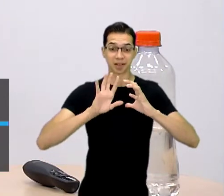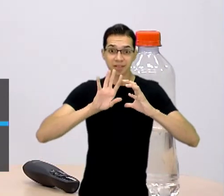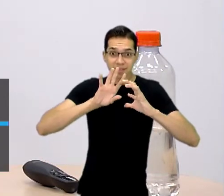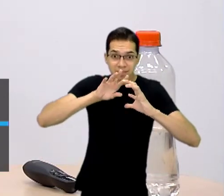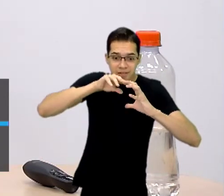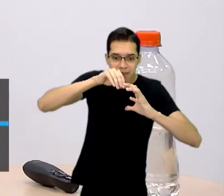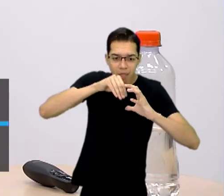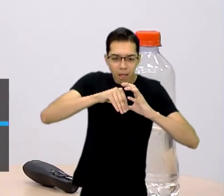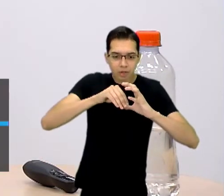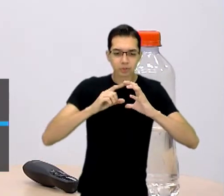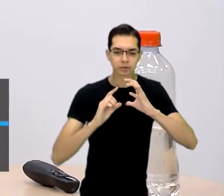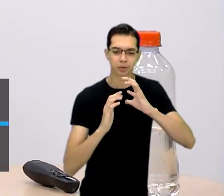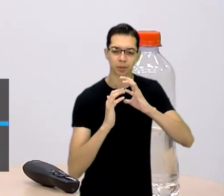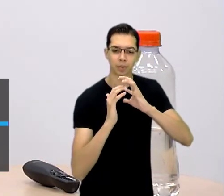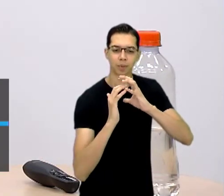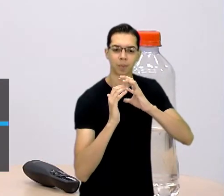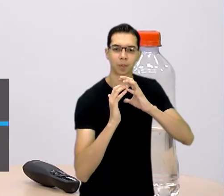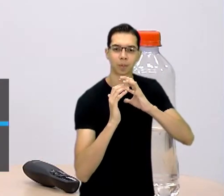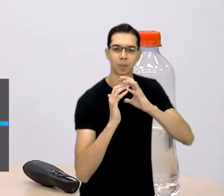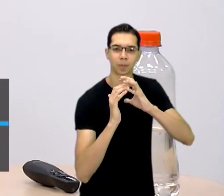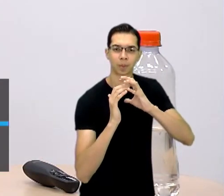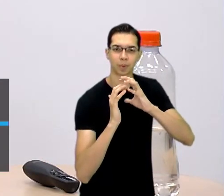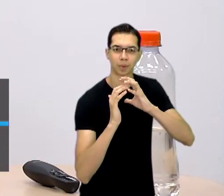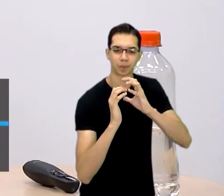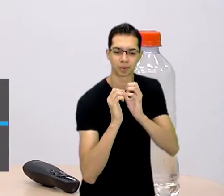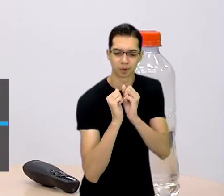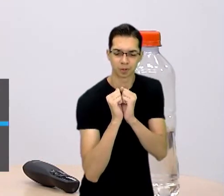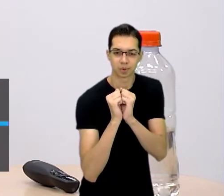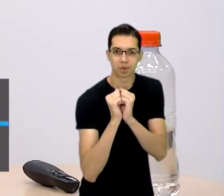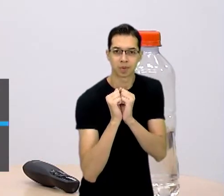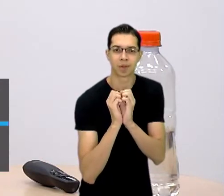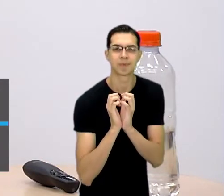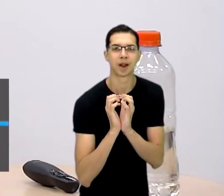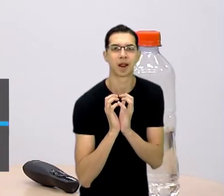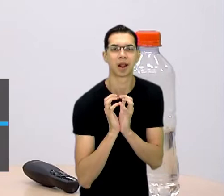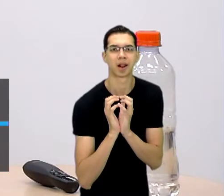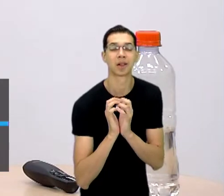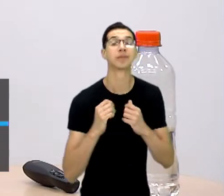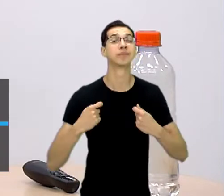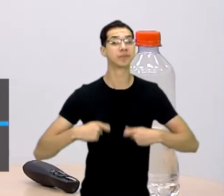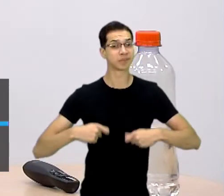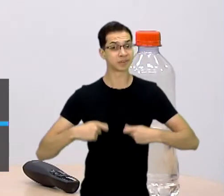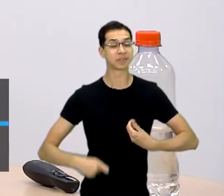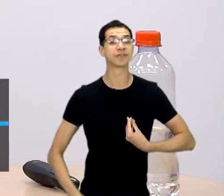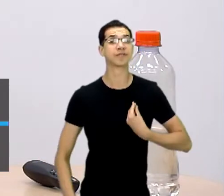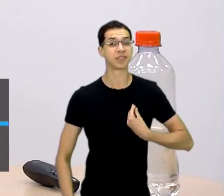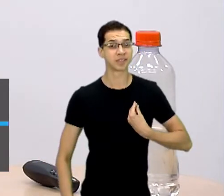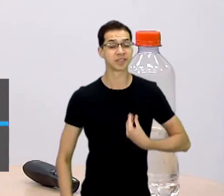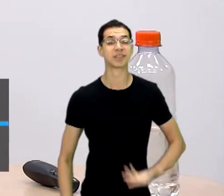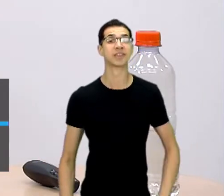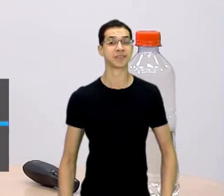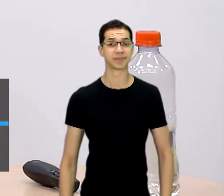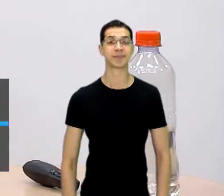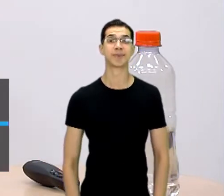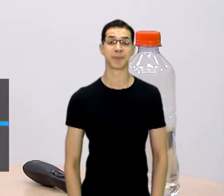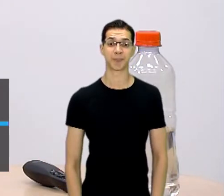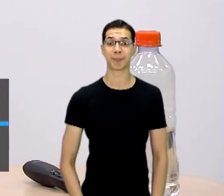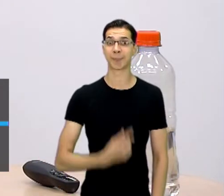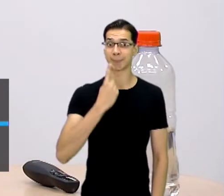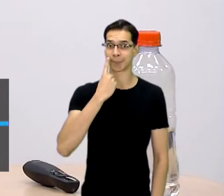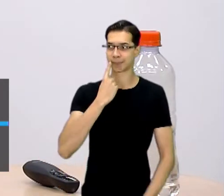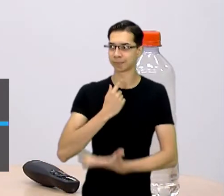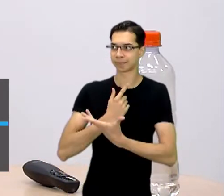órgão vital, a gente precisa do cérebro para conseguir sobreviver. Então, esse esqueleto, ele vai